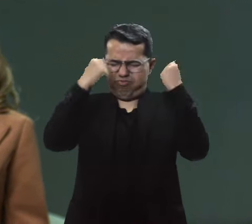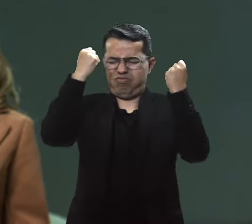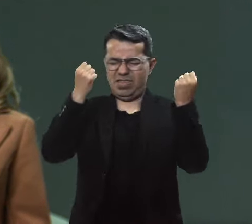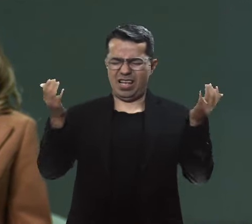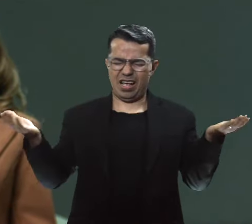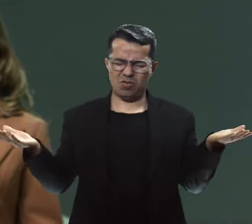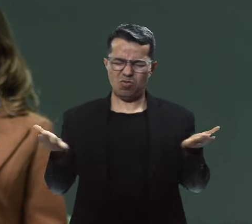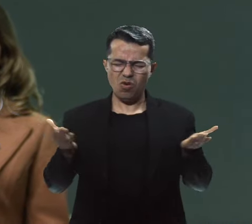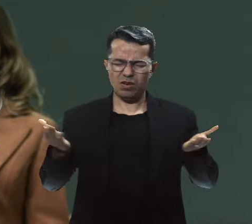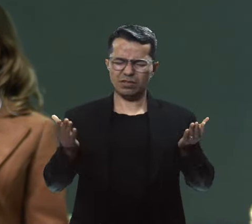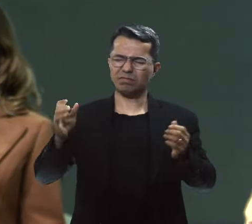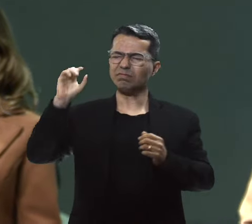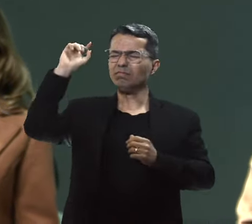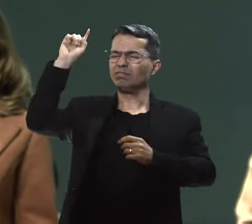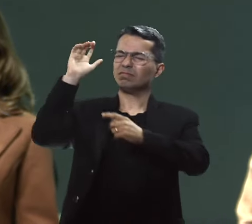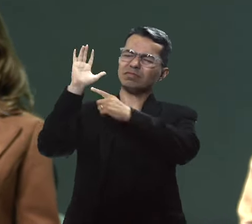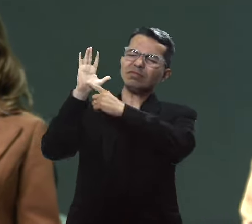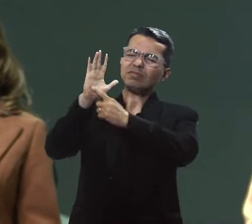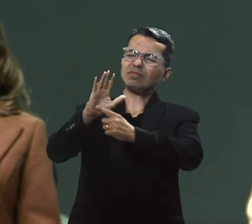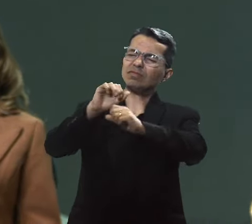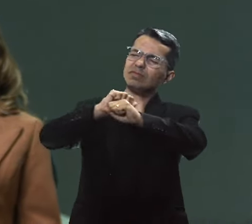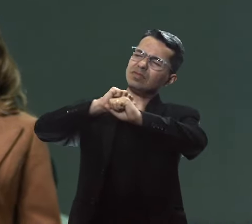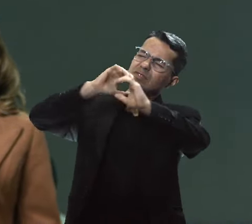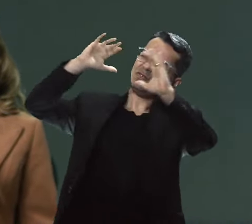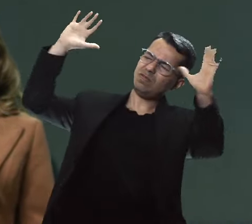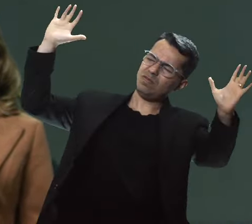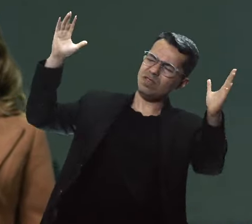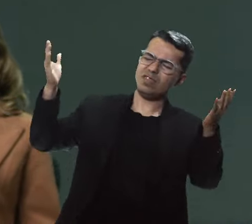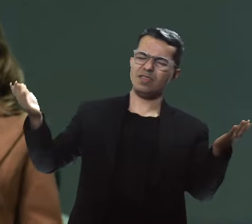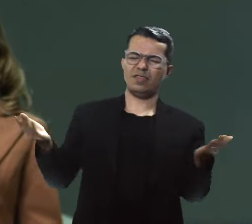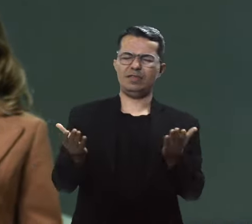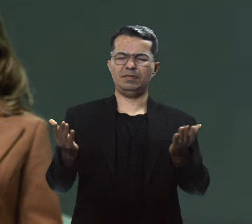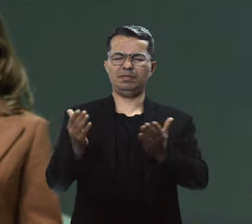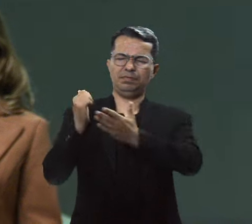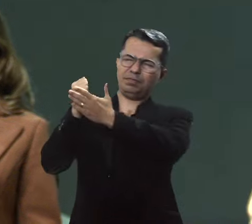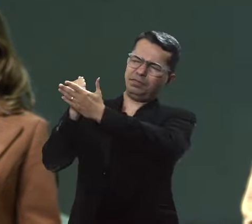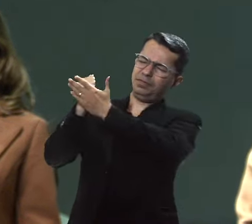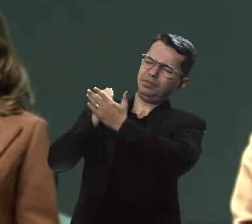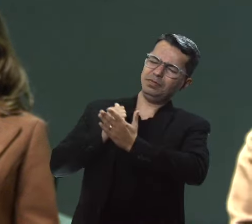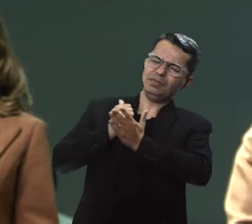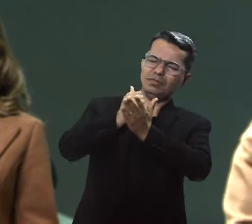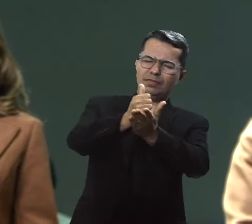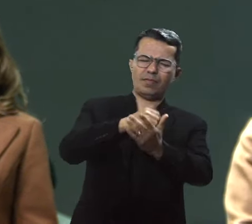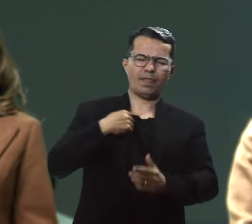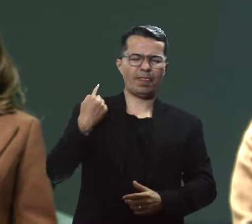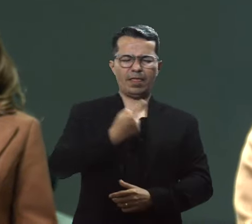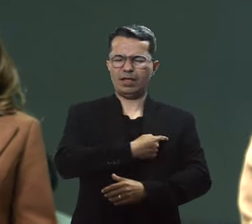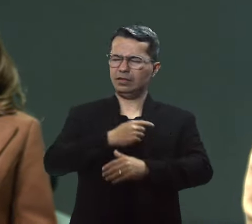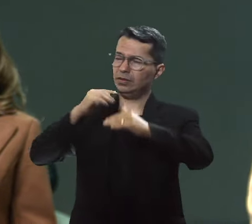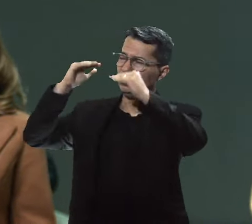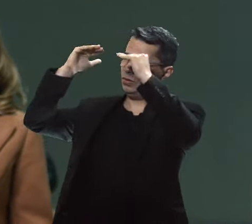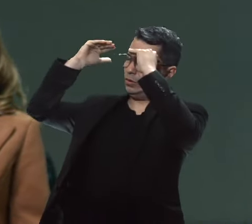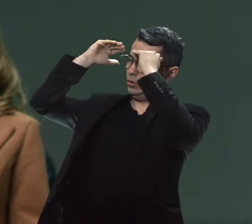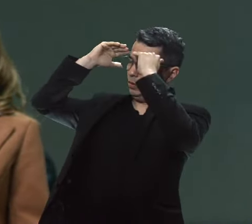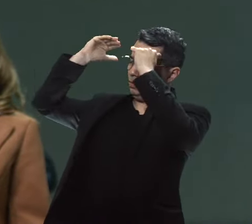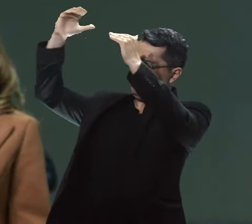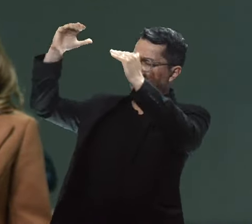glorificado entre nós. Nos ajuda a te obedecer